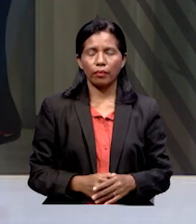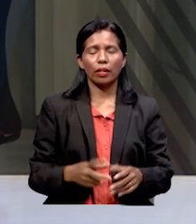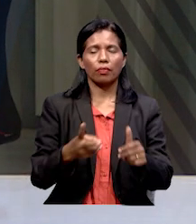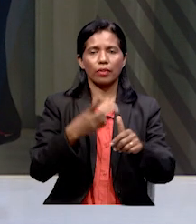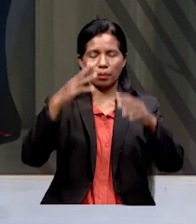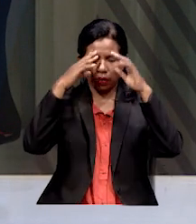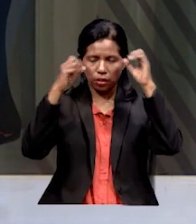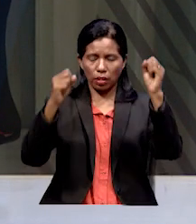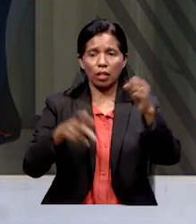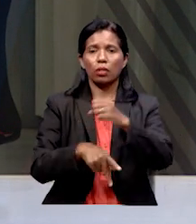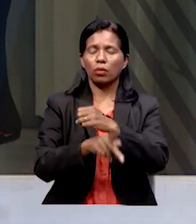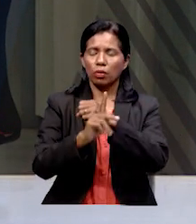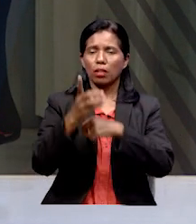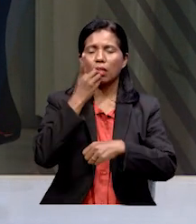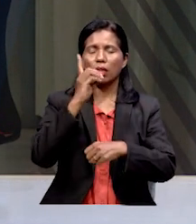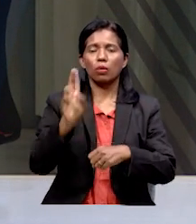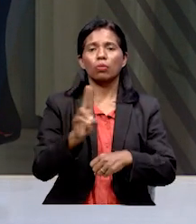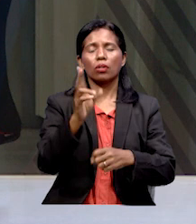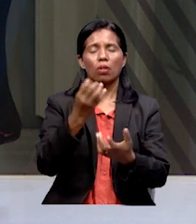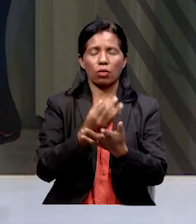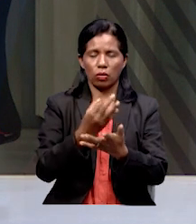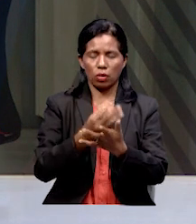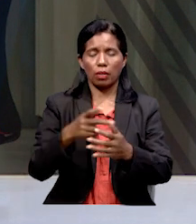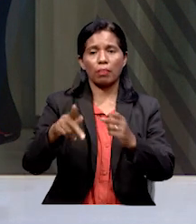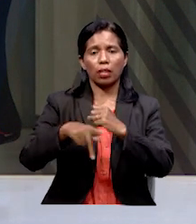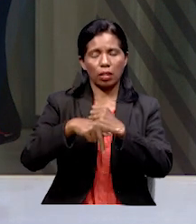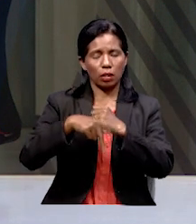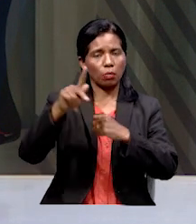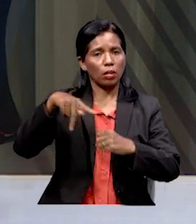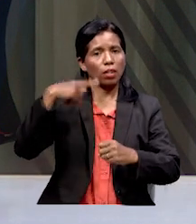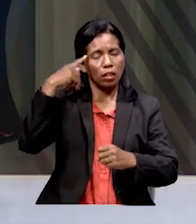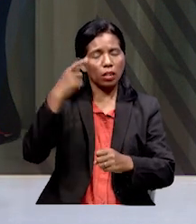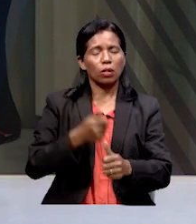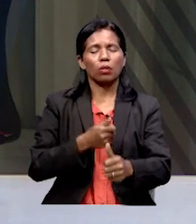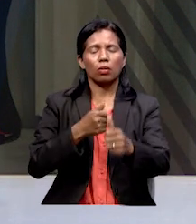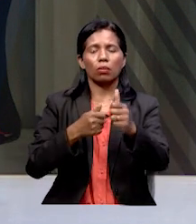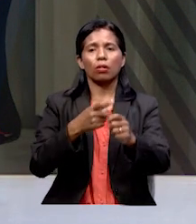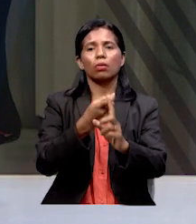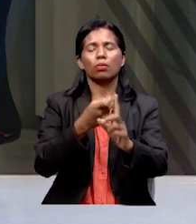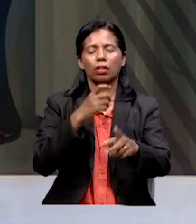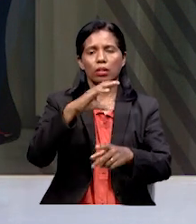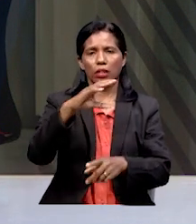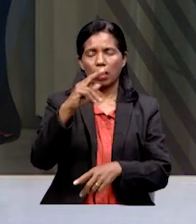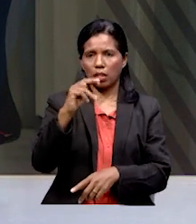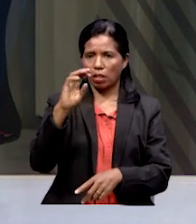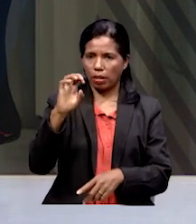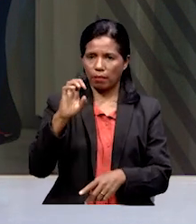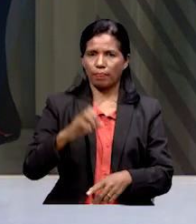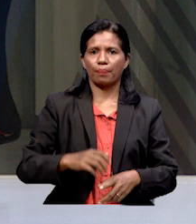Vice-presidente Kuntu declara a utilização ou subvenção para partido político turma anual Rússia e SN.